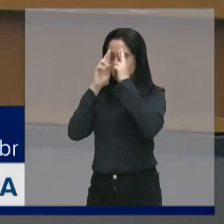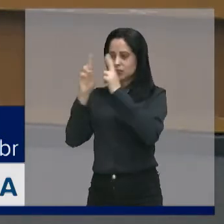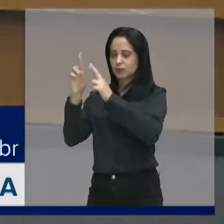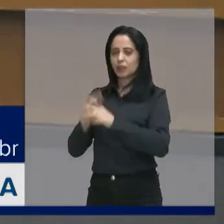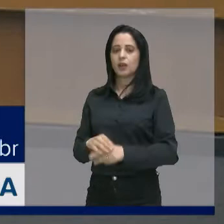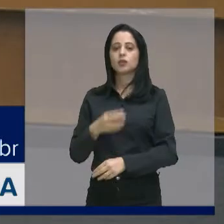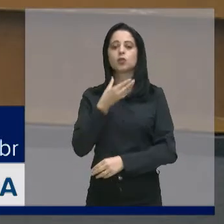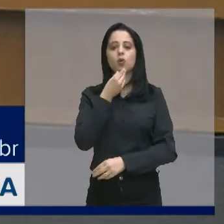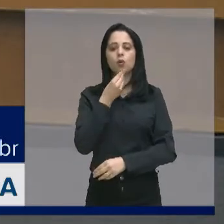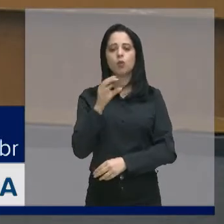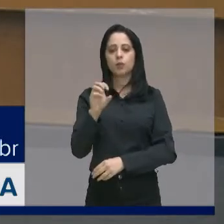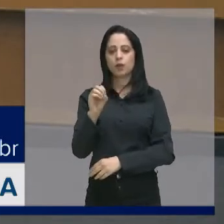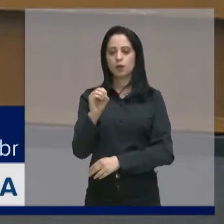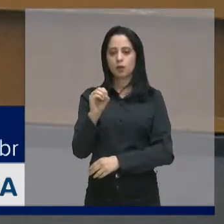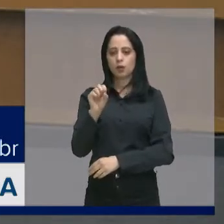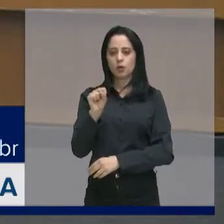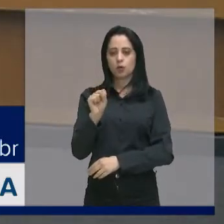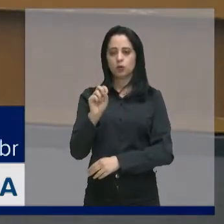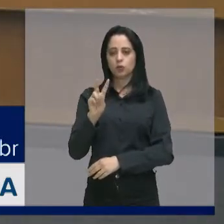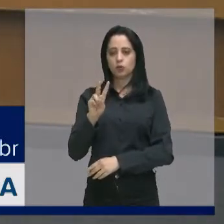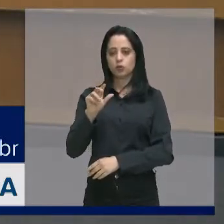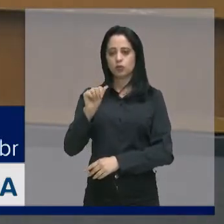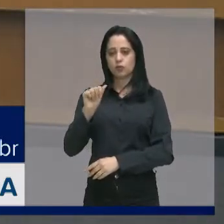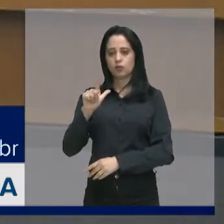Oswaldo Noboro Inoue.